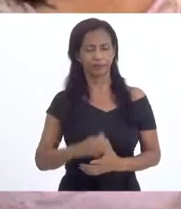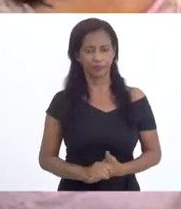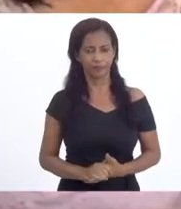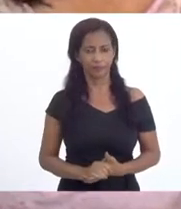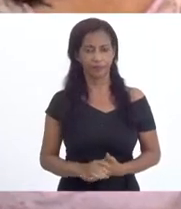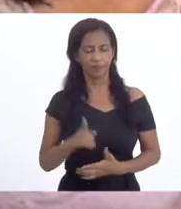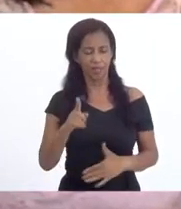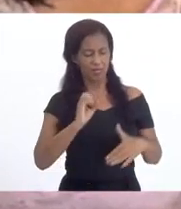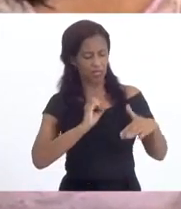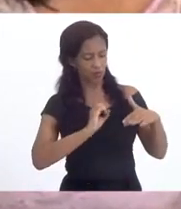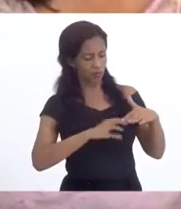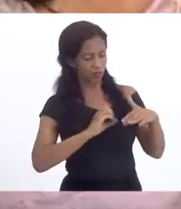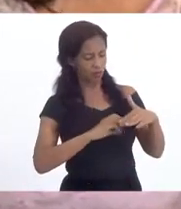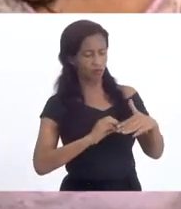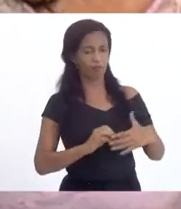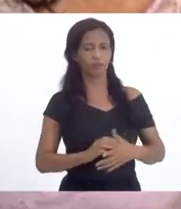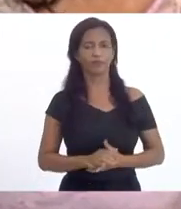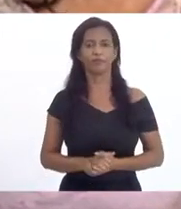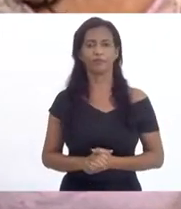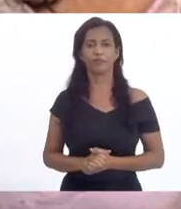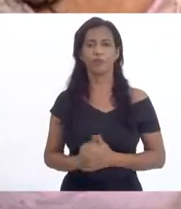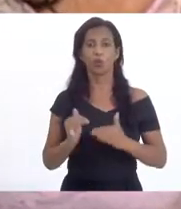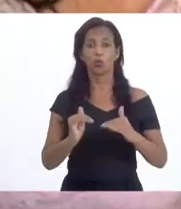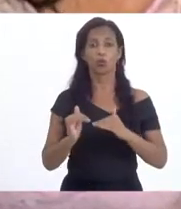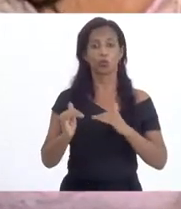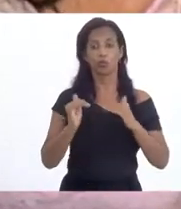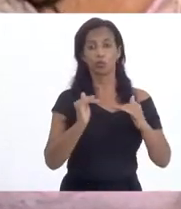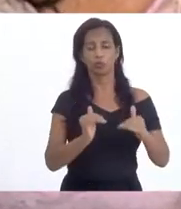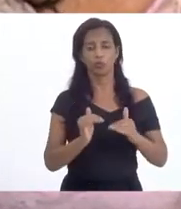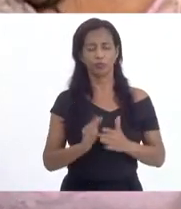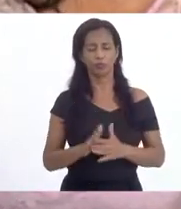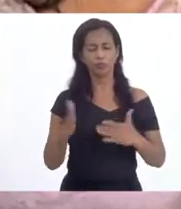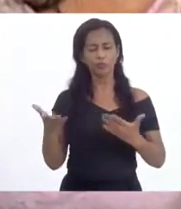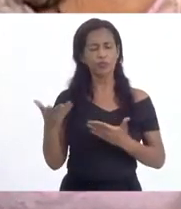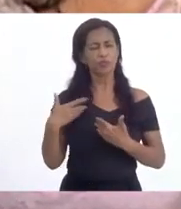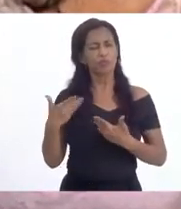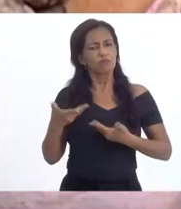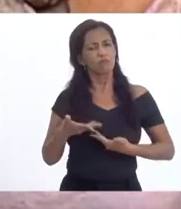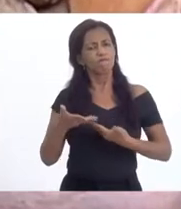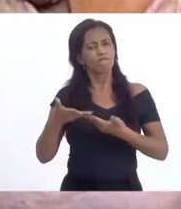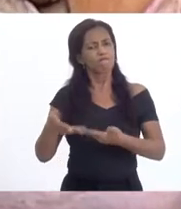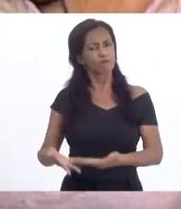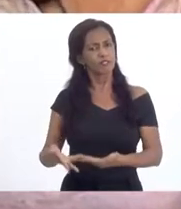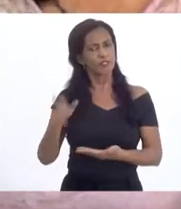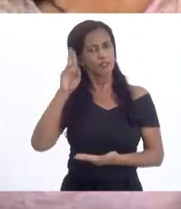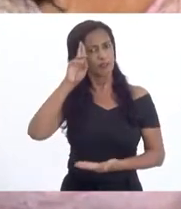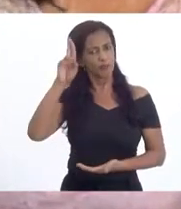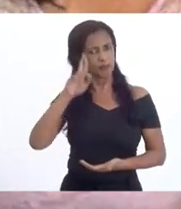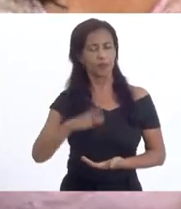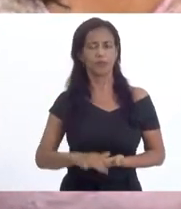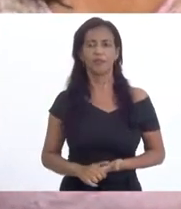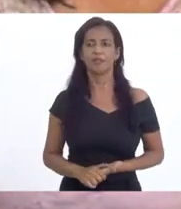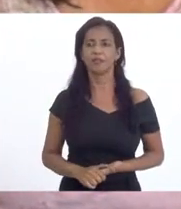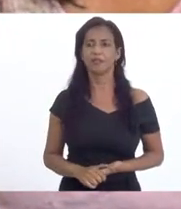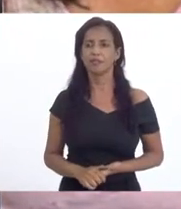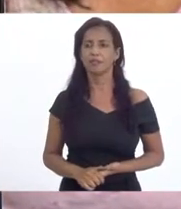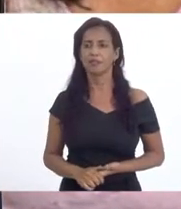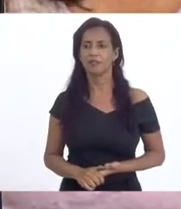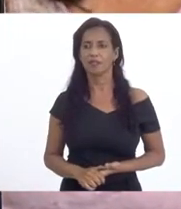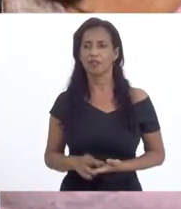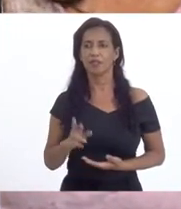esse fundo soberano. Quando recebi o convite, senhor presidente,